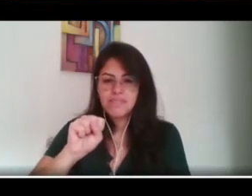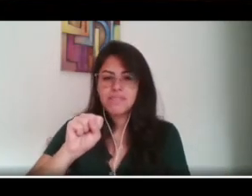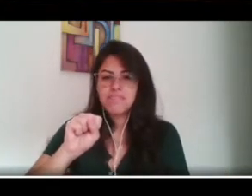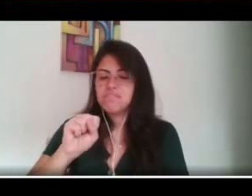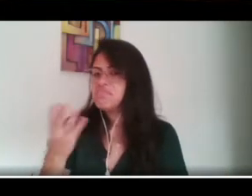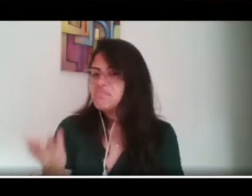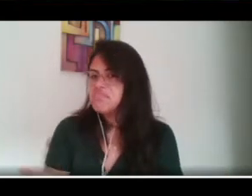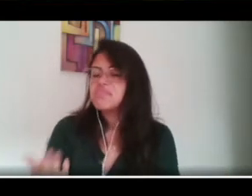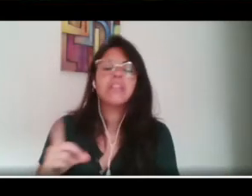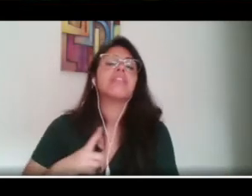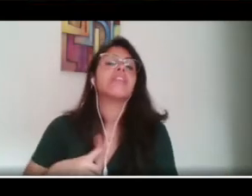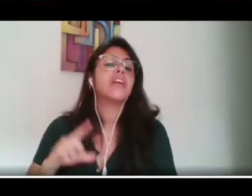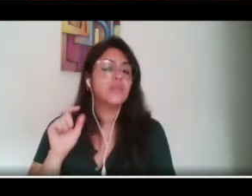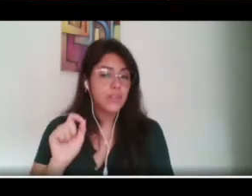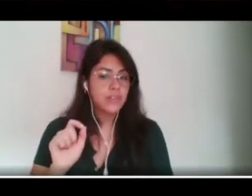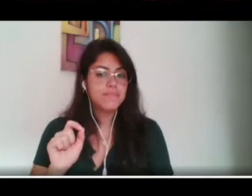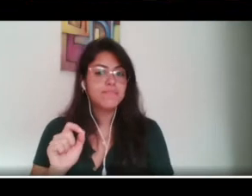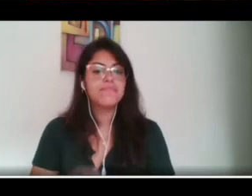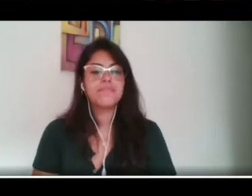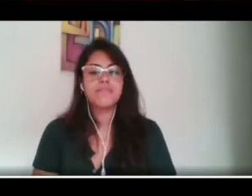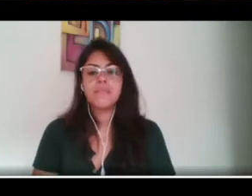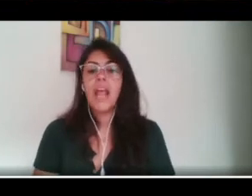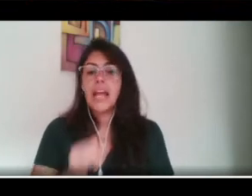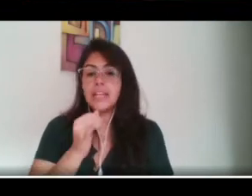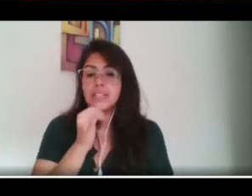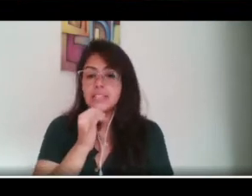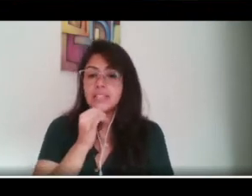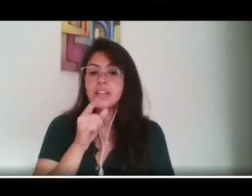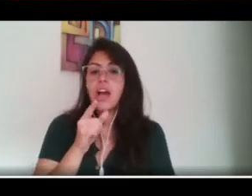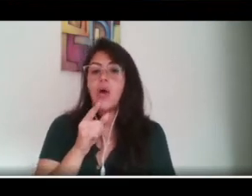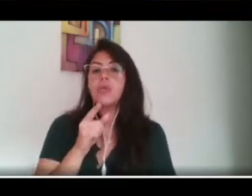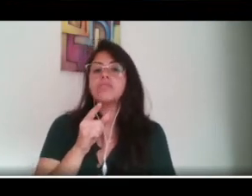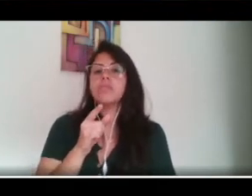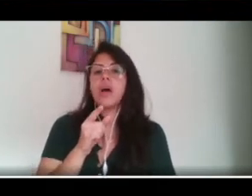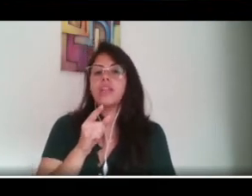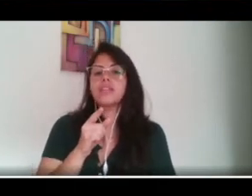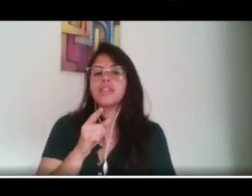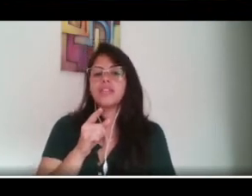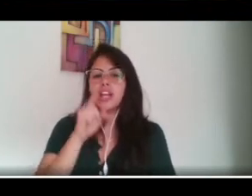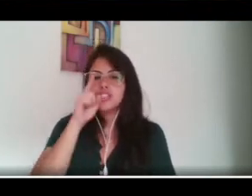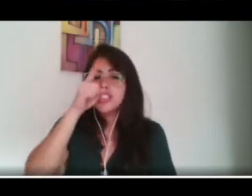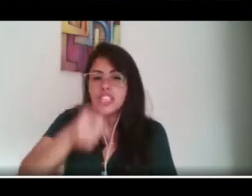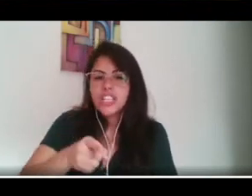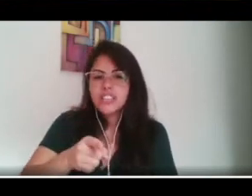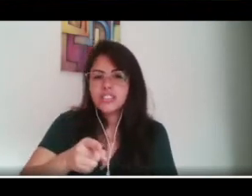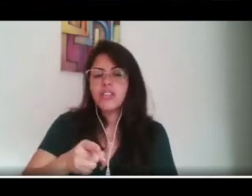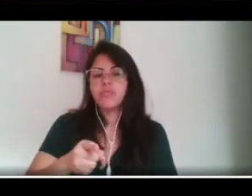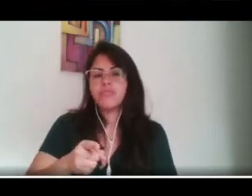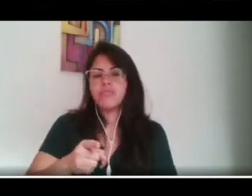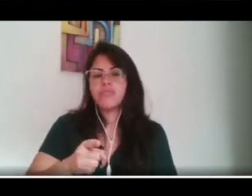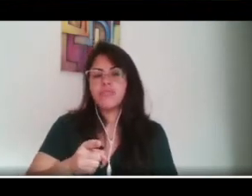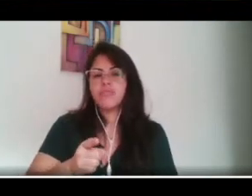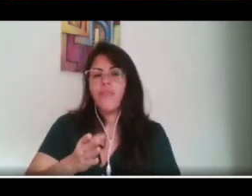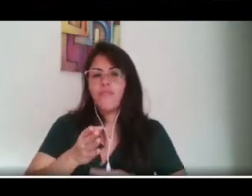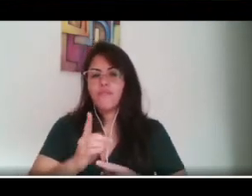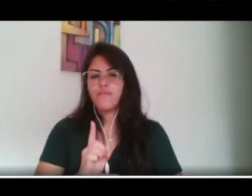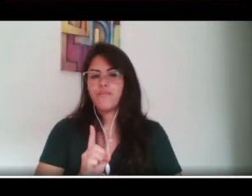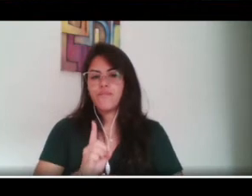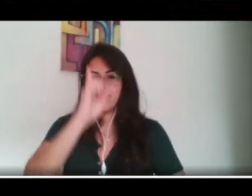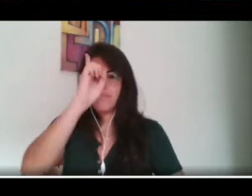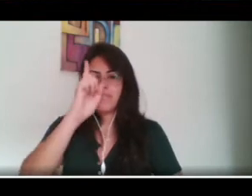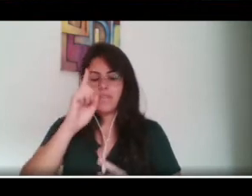Eu tenho que, na direção vertical, o Y, a altura Y é igual